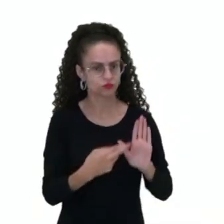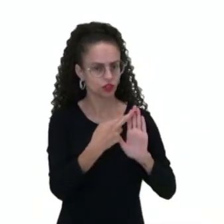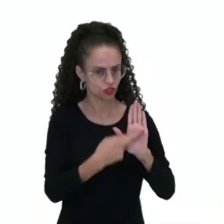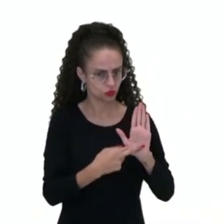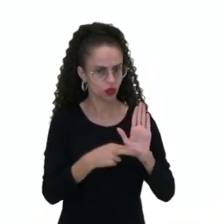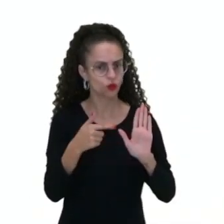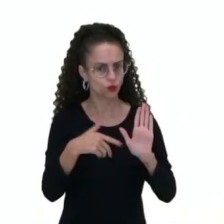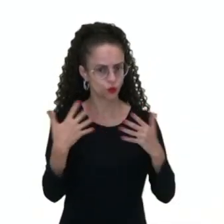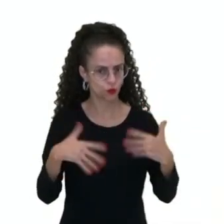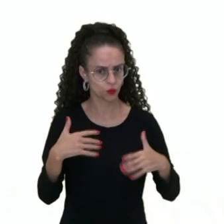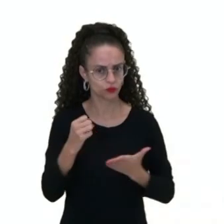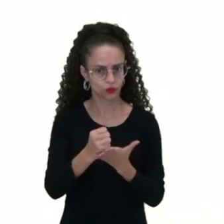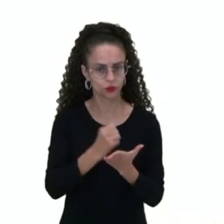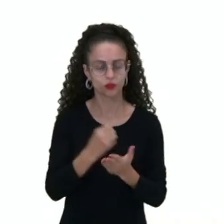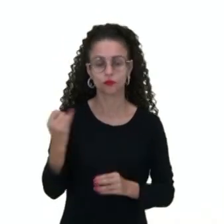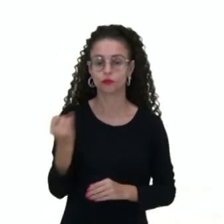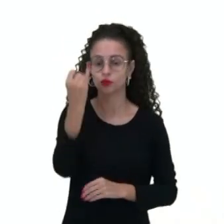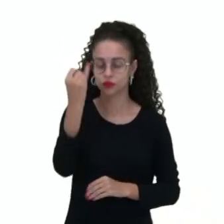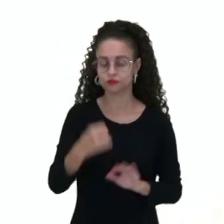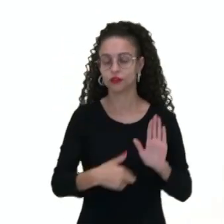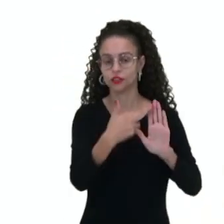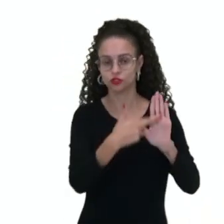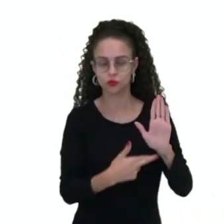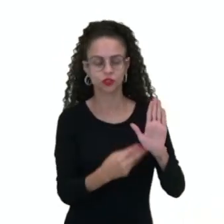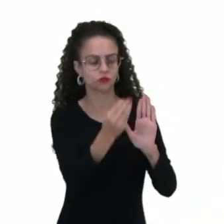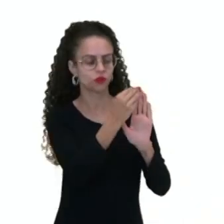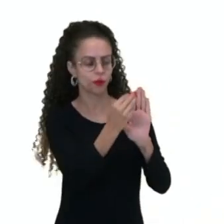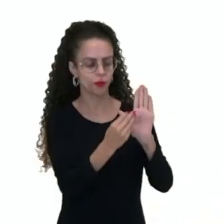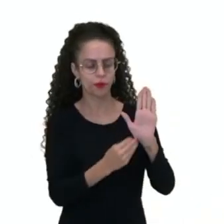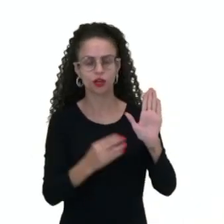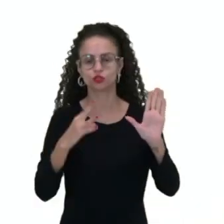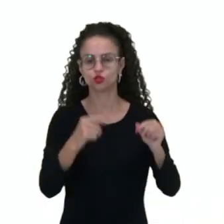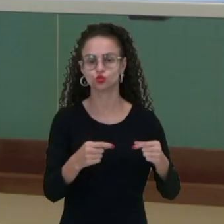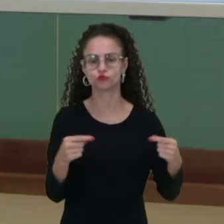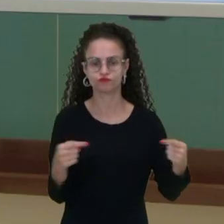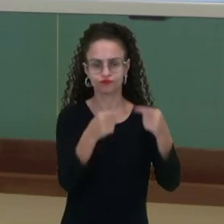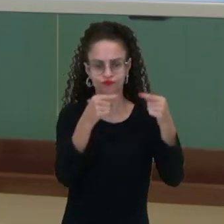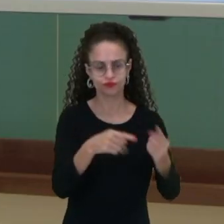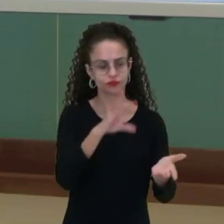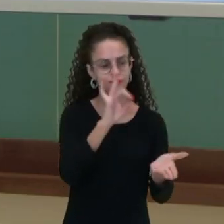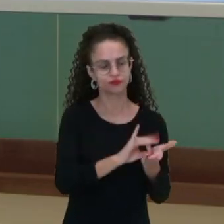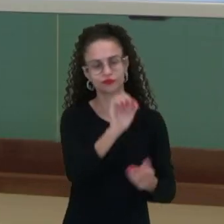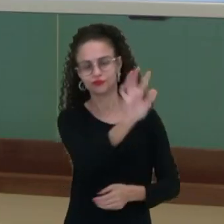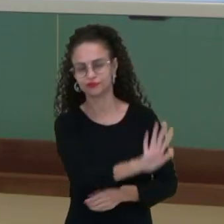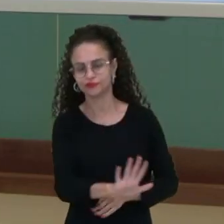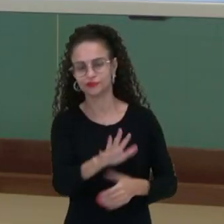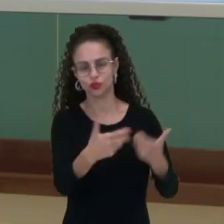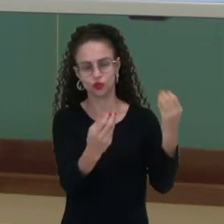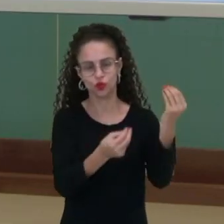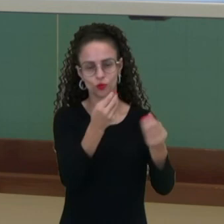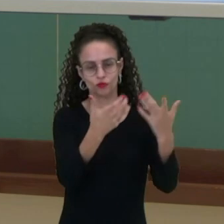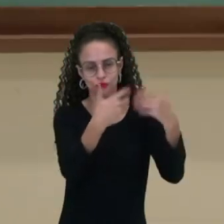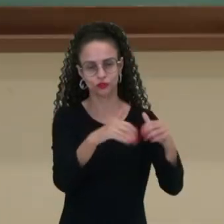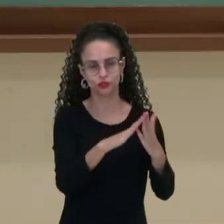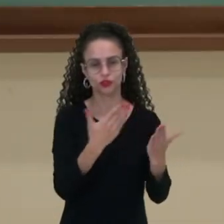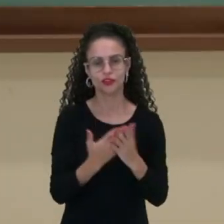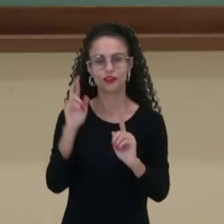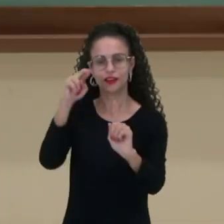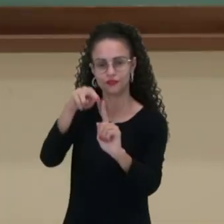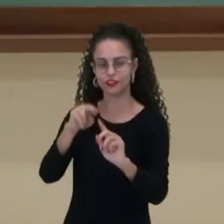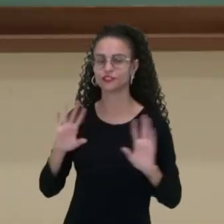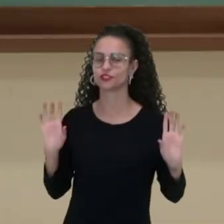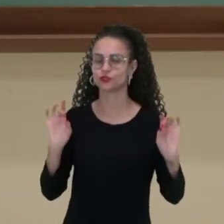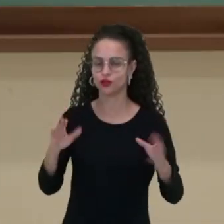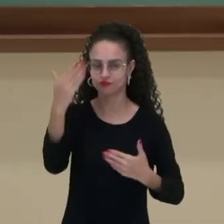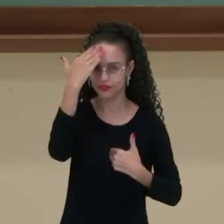muito importante e que o regimento deve levar em consideração a realidade, a cara do colégio. Nossas referências e